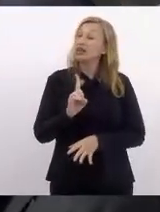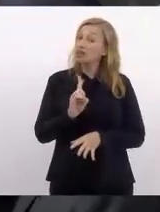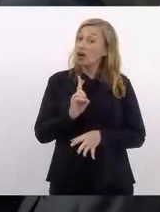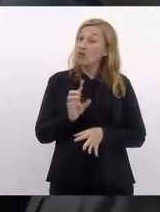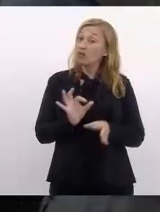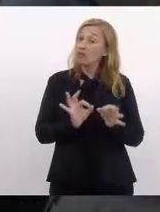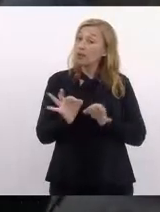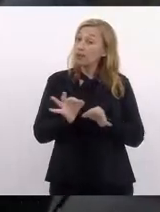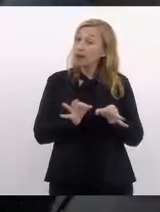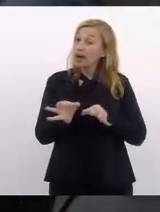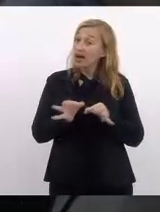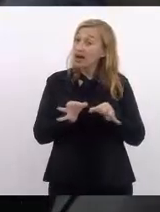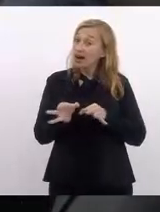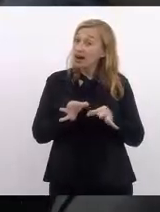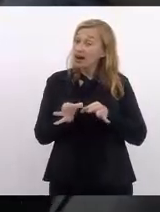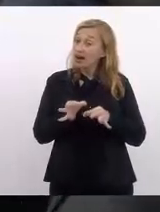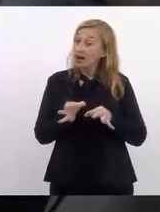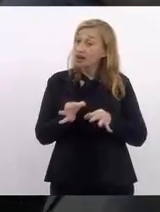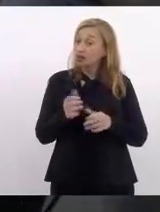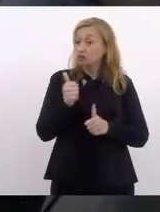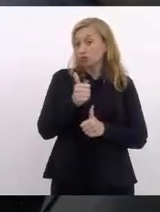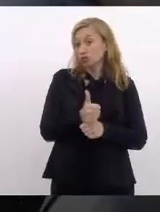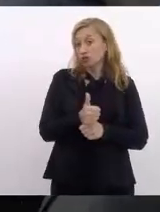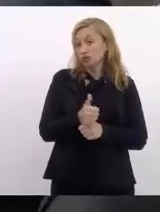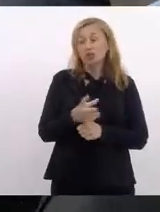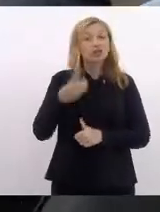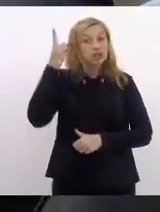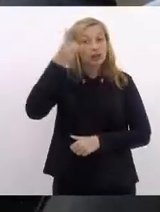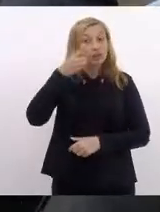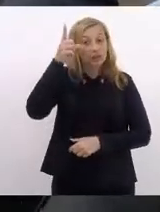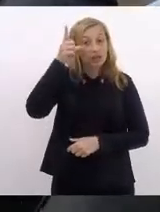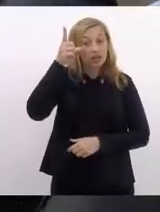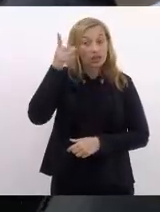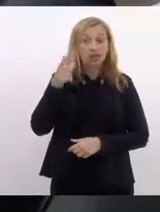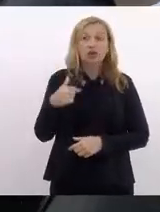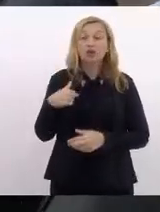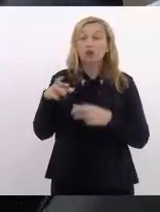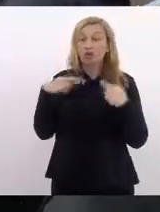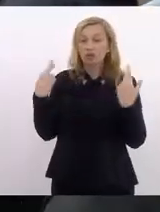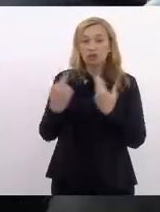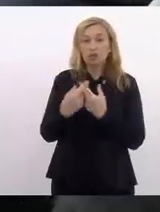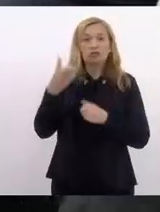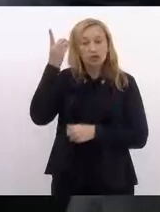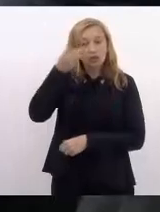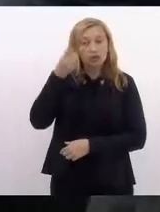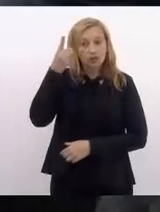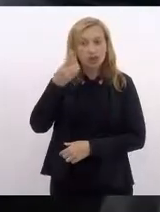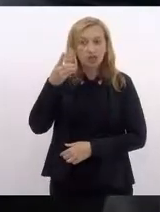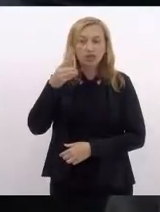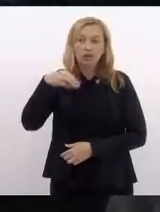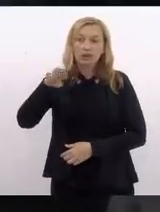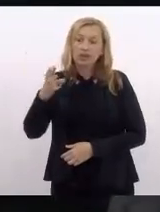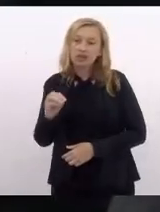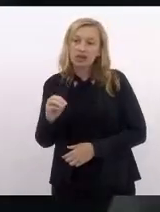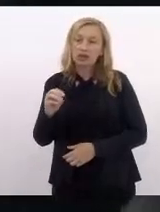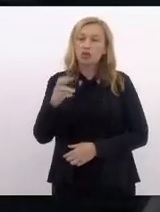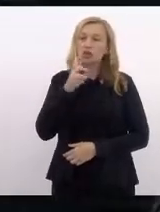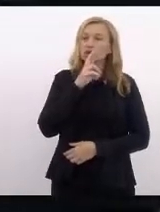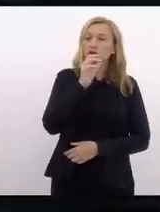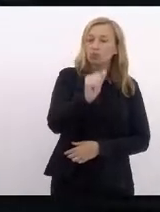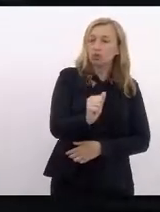ficar pronto ele sequer está pronto deputada Lucinha eu tive uma reunião com deputado Marcelo Cirino Rodrigo